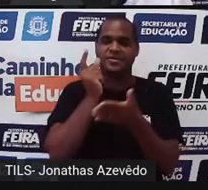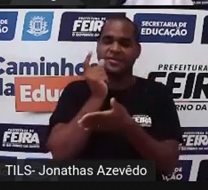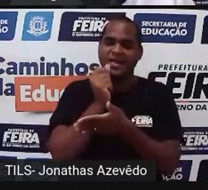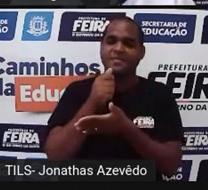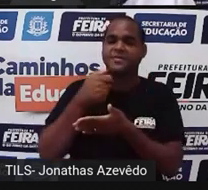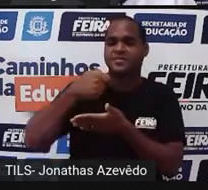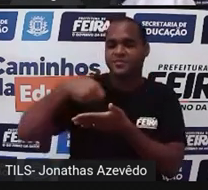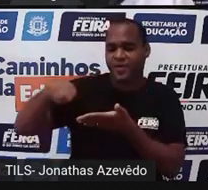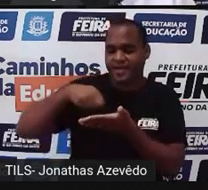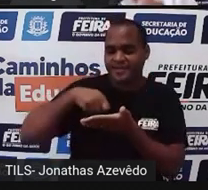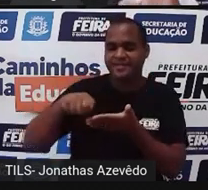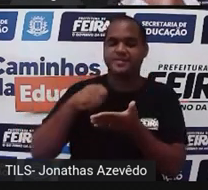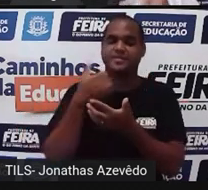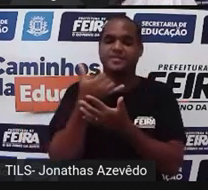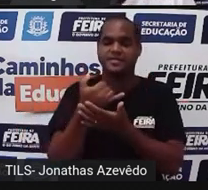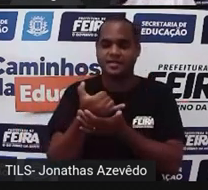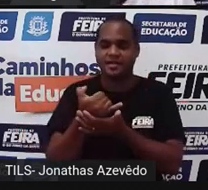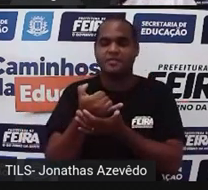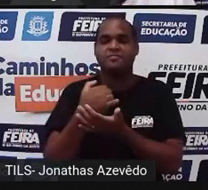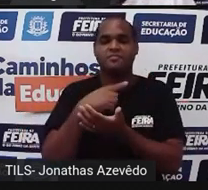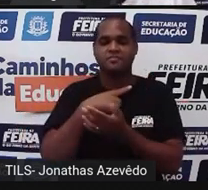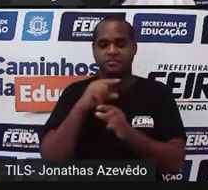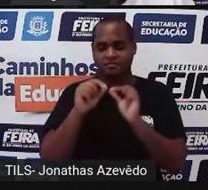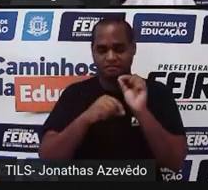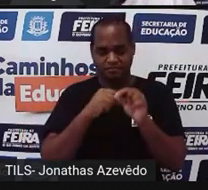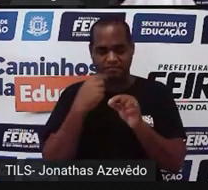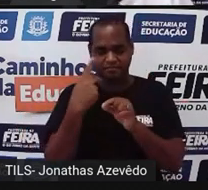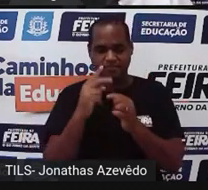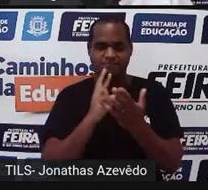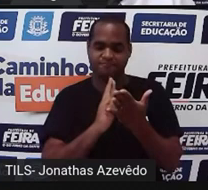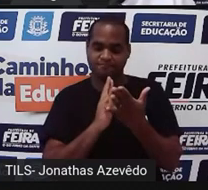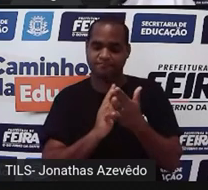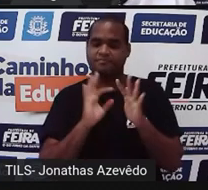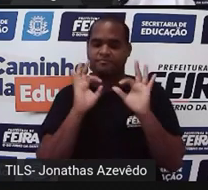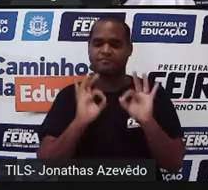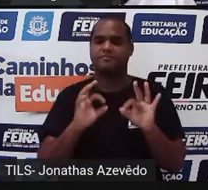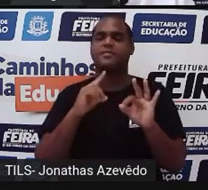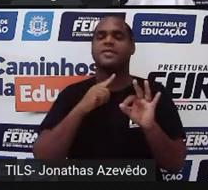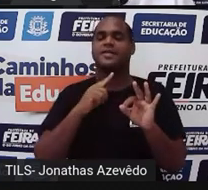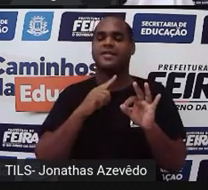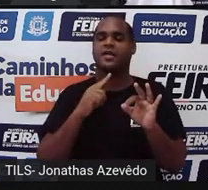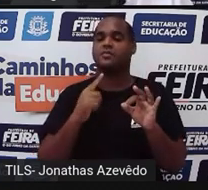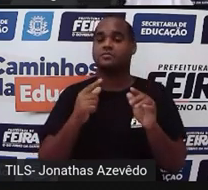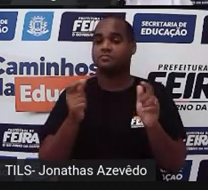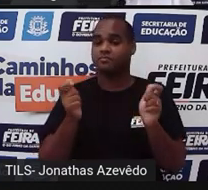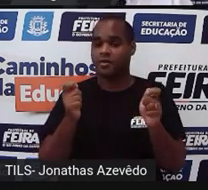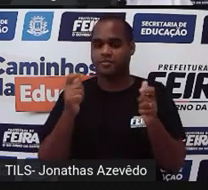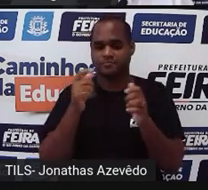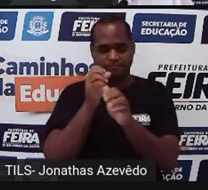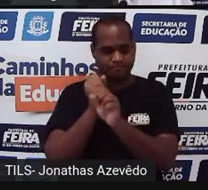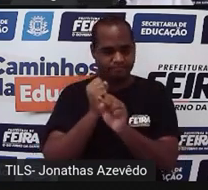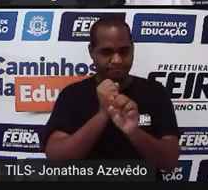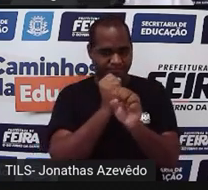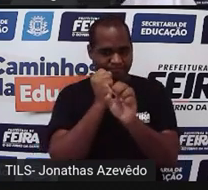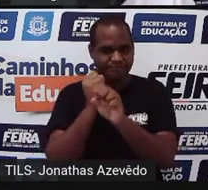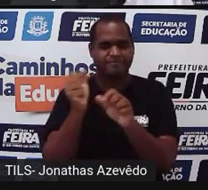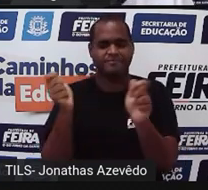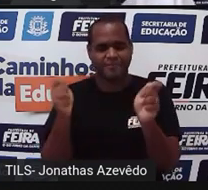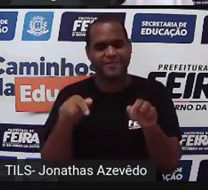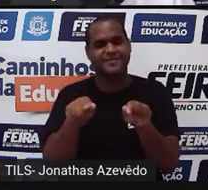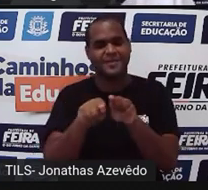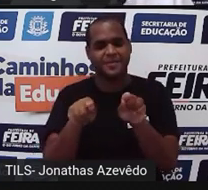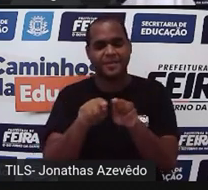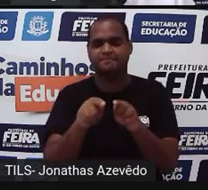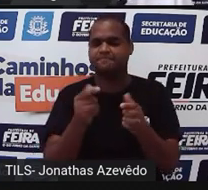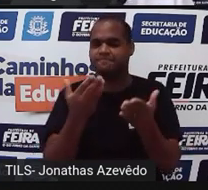borracha ou caneta para fazer seus rascunhos. Possivelmente fazer cálculos, tá bom? Vamos